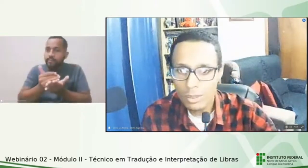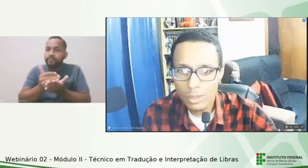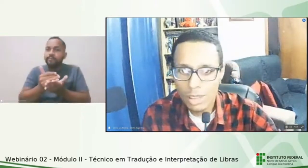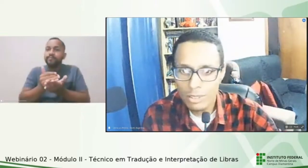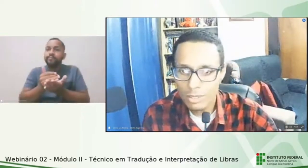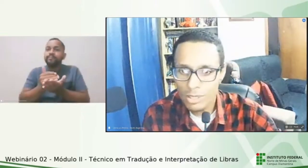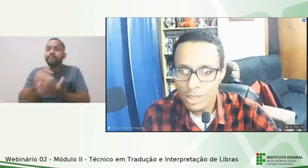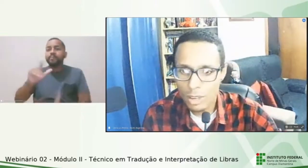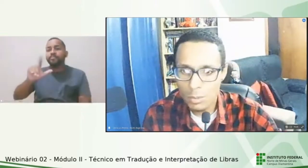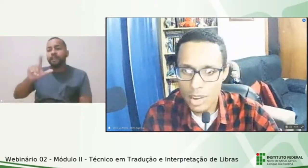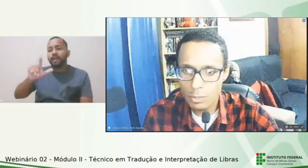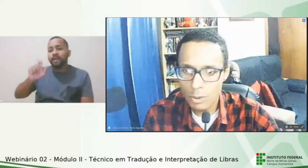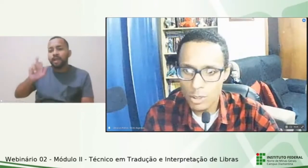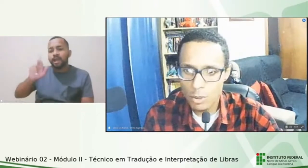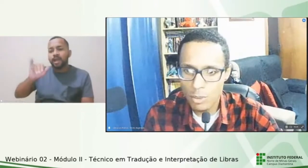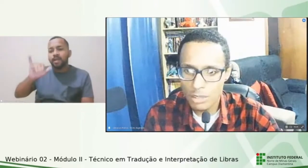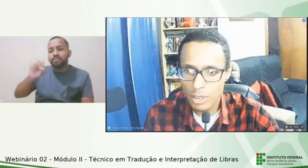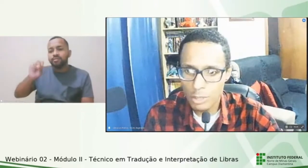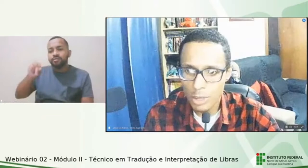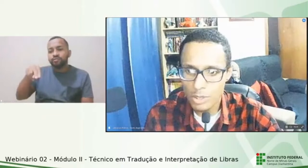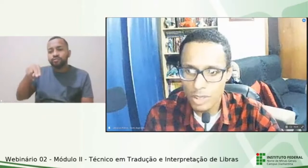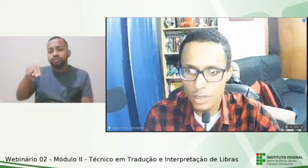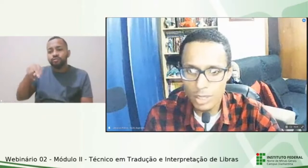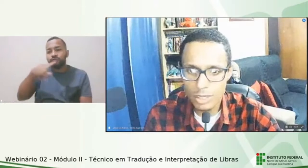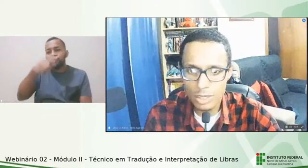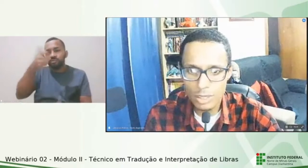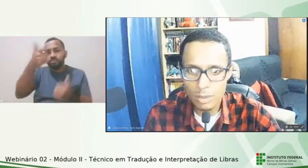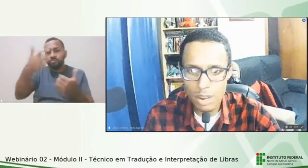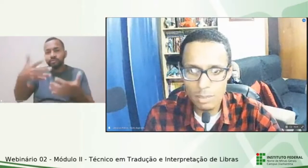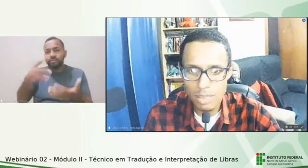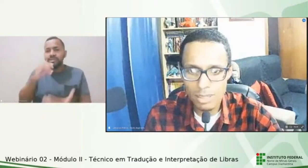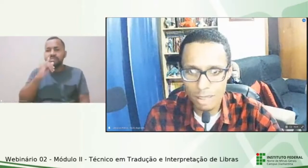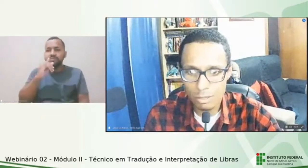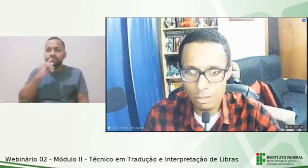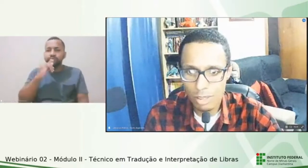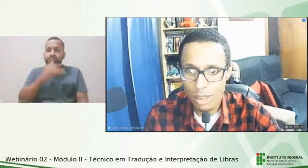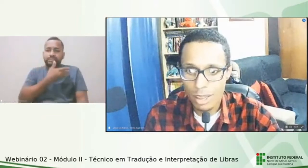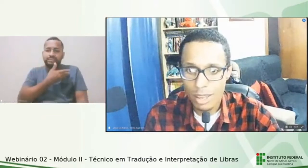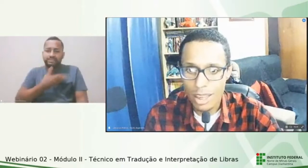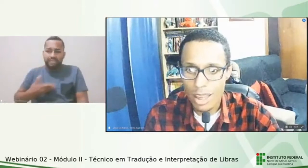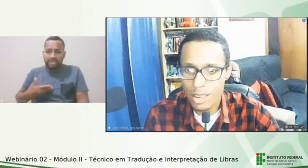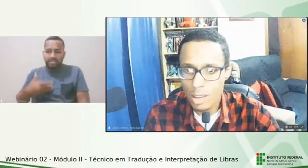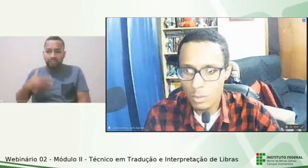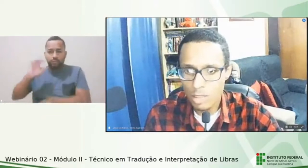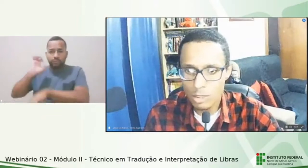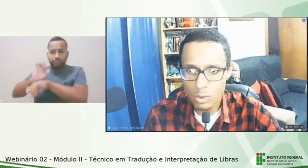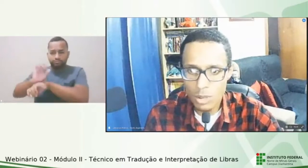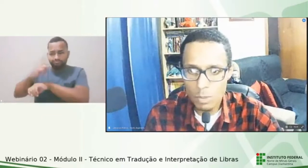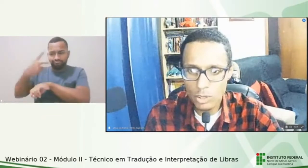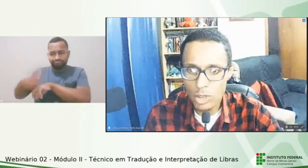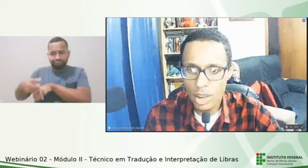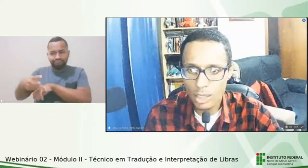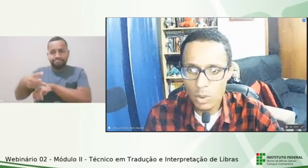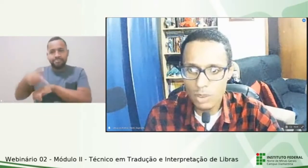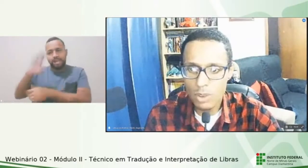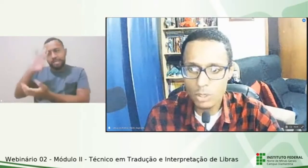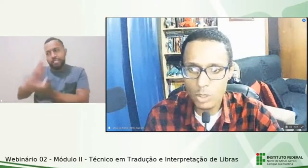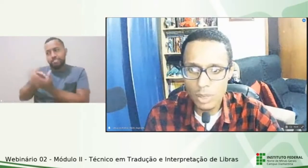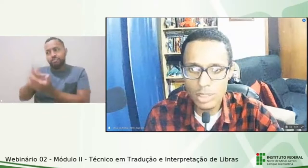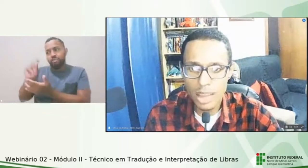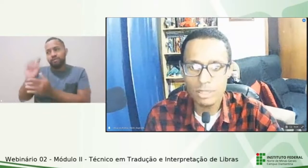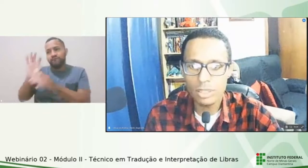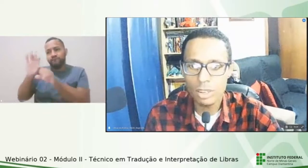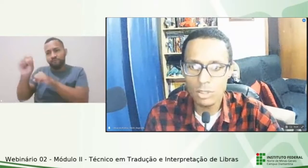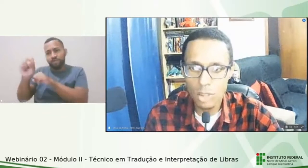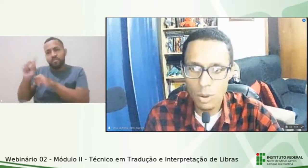o Lerison disse aqui, obrigado professor, mas infelizmente o Estado acredita que são mais habilitados. É aí que a comunidade surda é prejudicada com a falta de